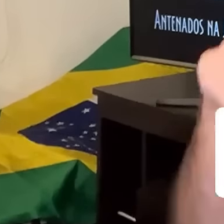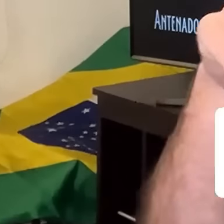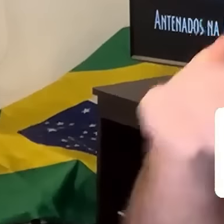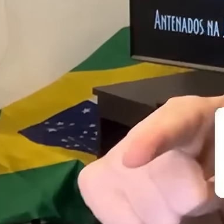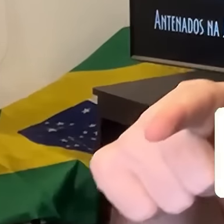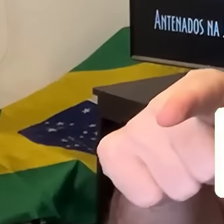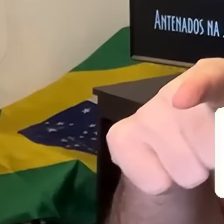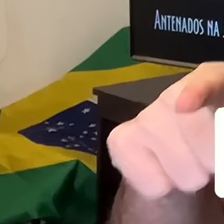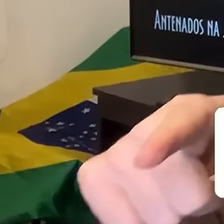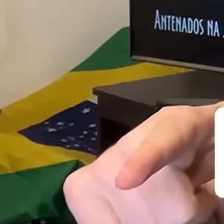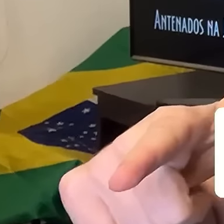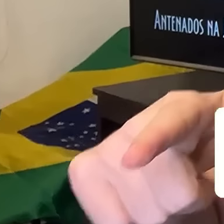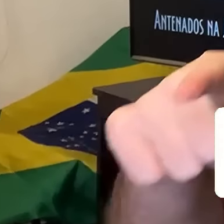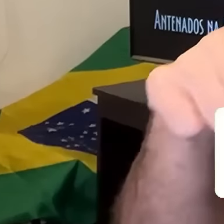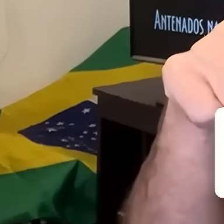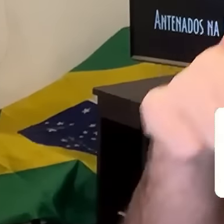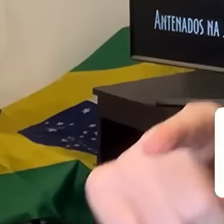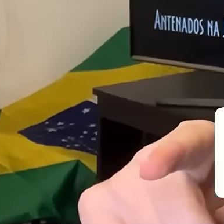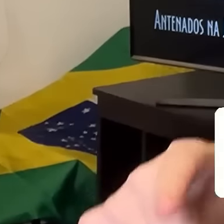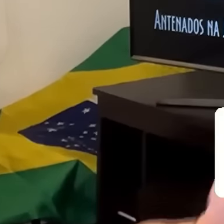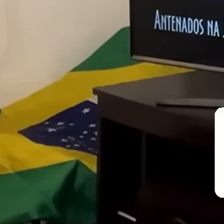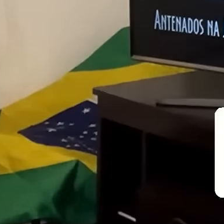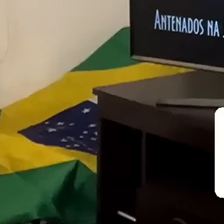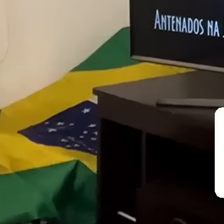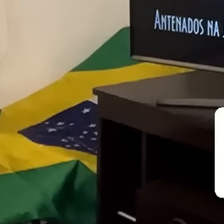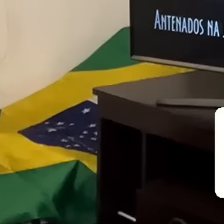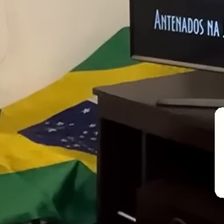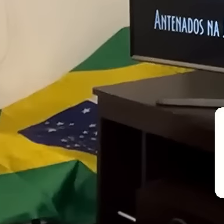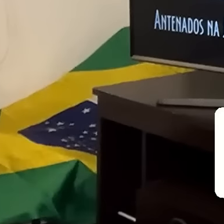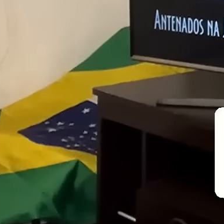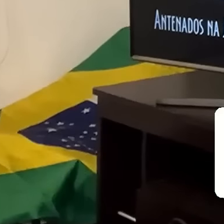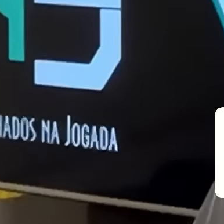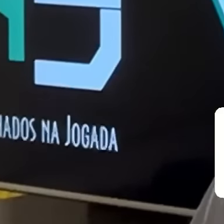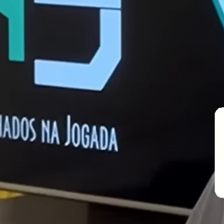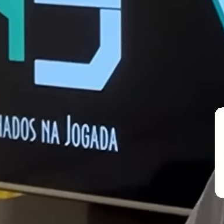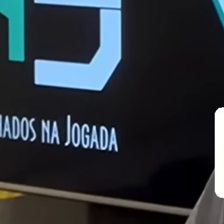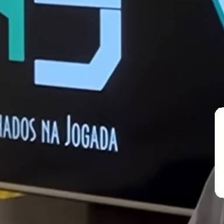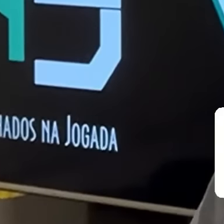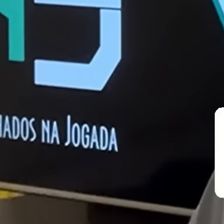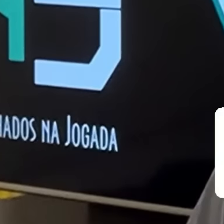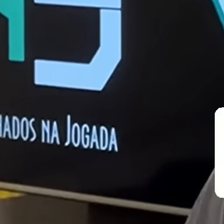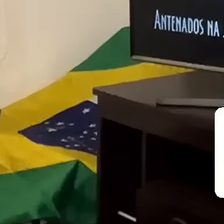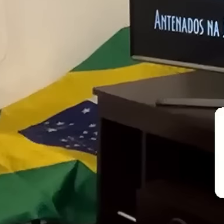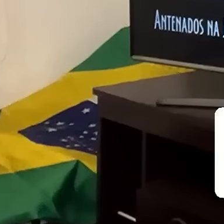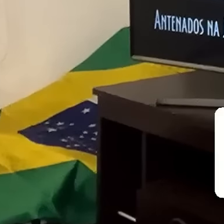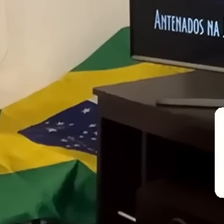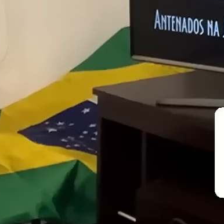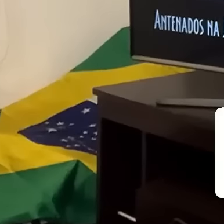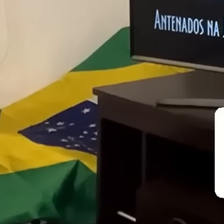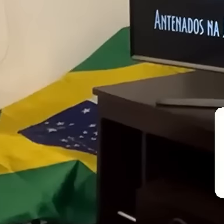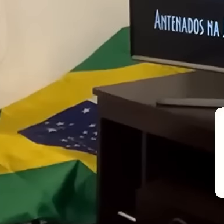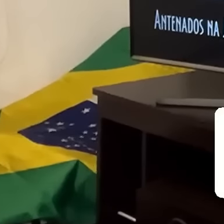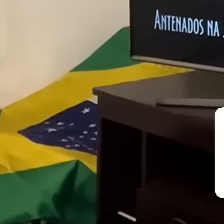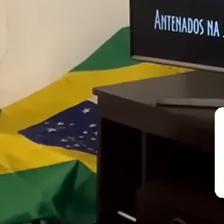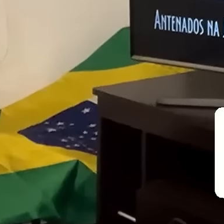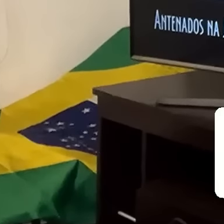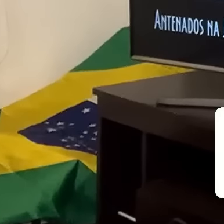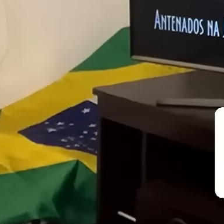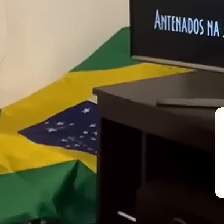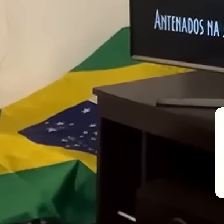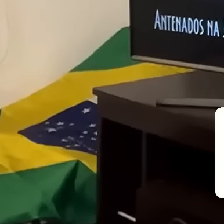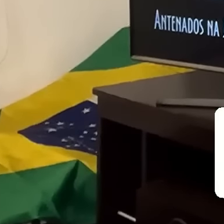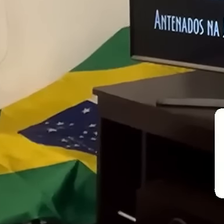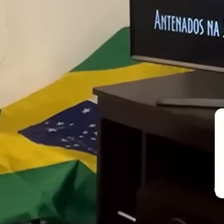independente mais imparcial do Brasil, que não tem rabo preso com ninguém e tem coragem de publicar tudo que